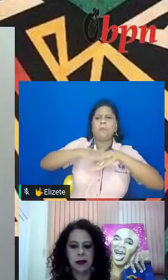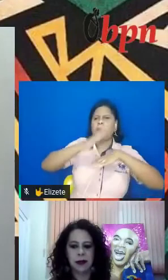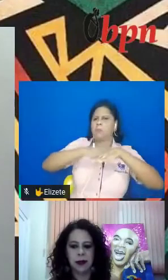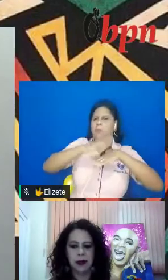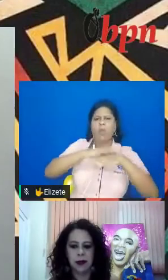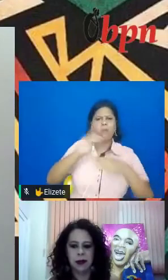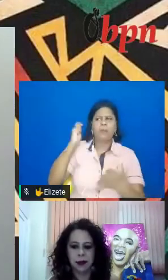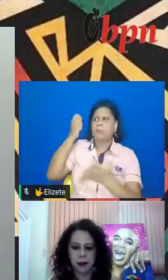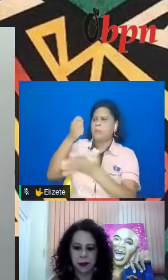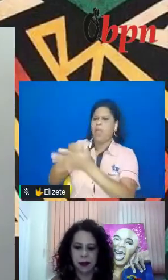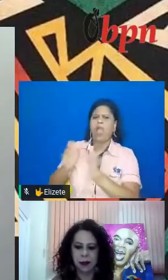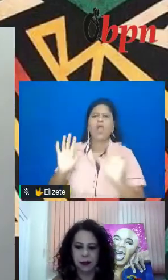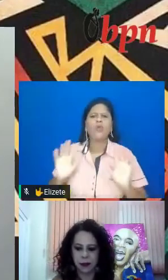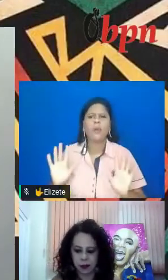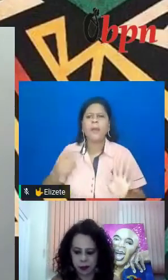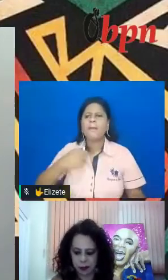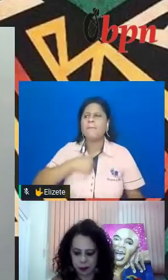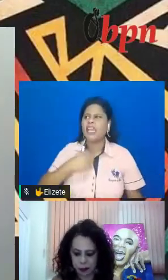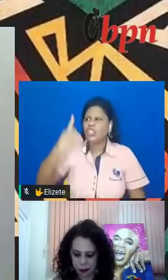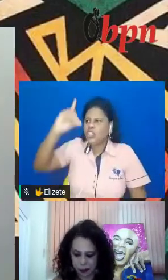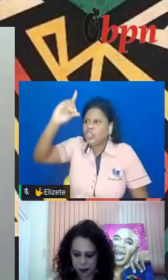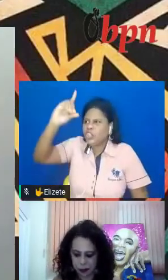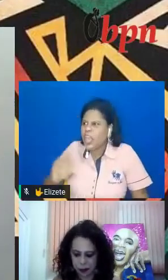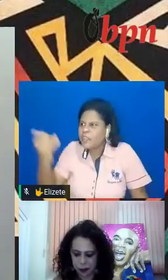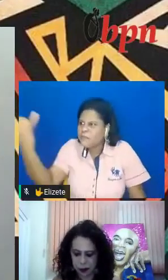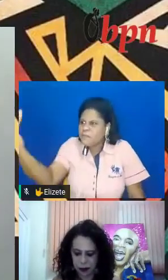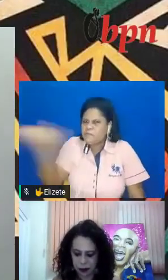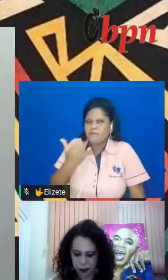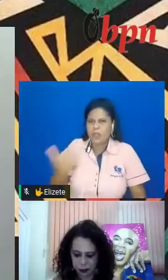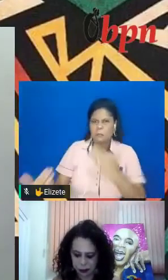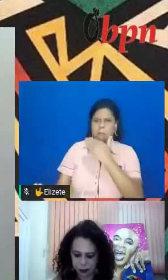o direito de ninguém